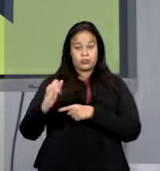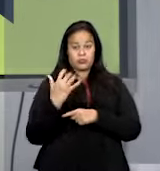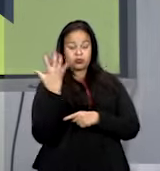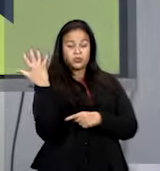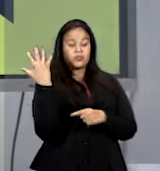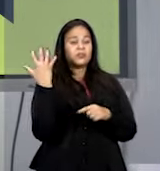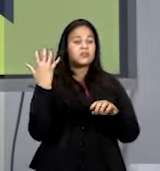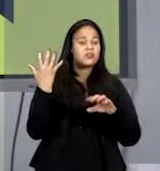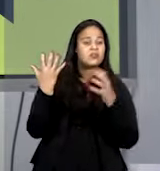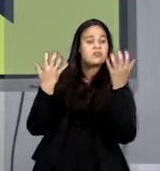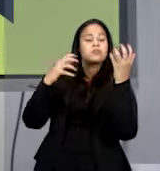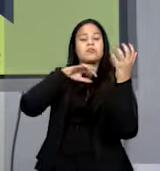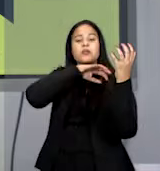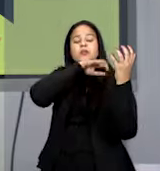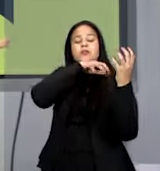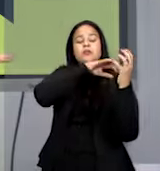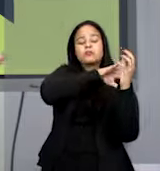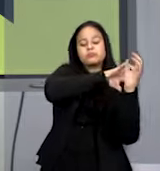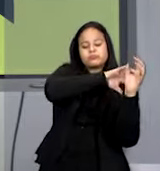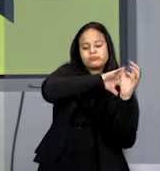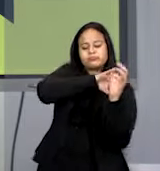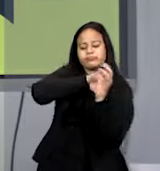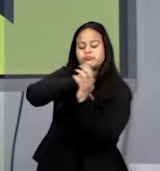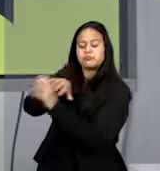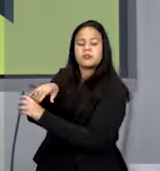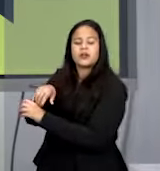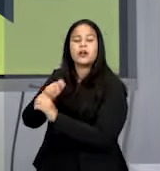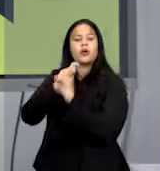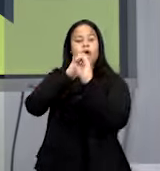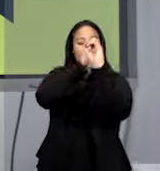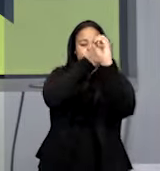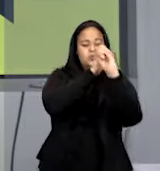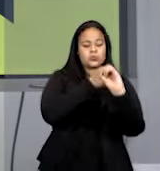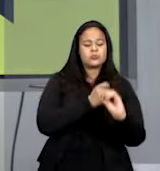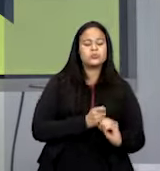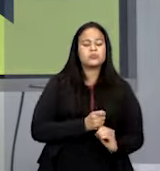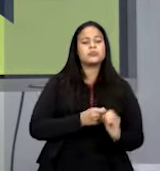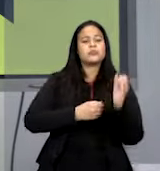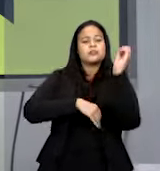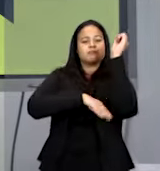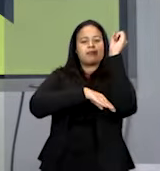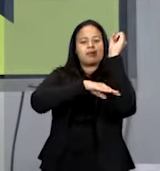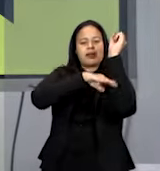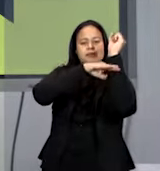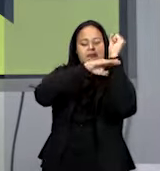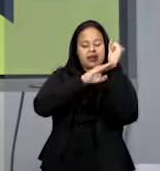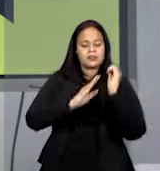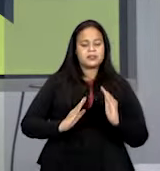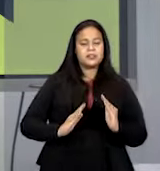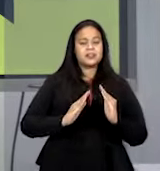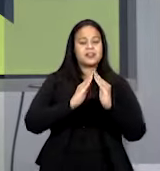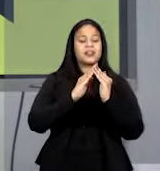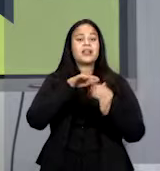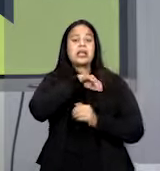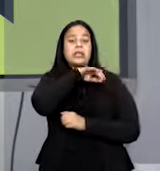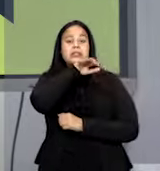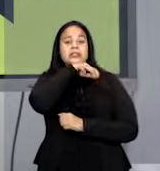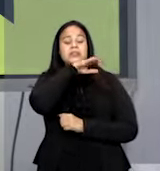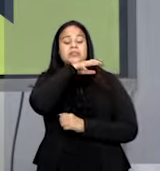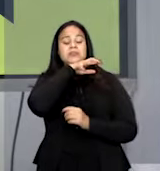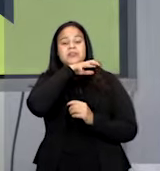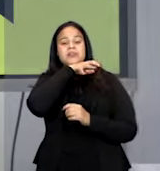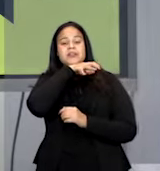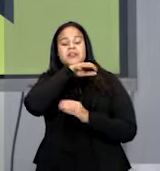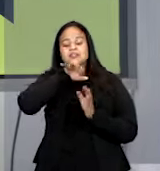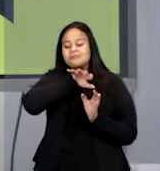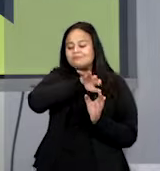flora foi retirada para que se pudesse construir o condomínio e a fauna teve que